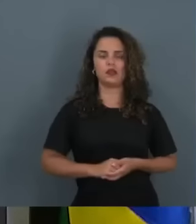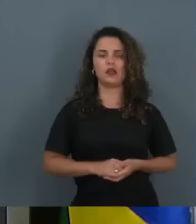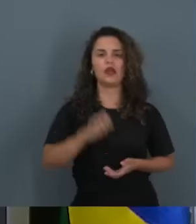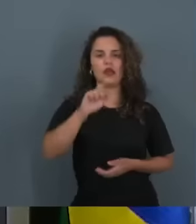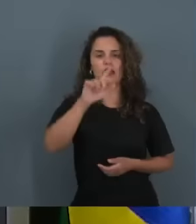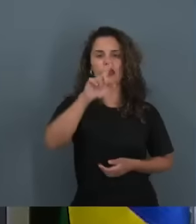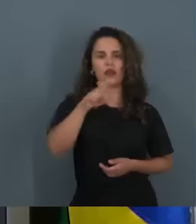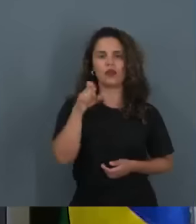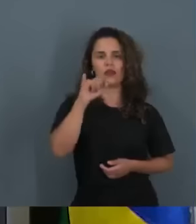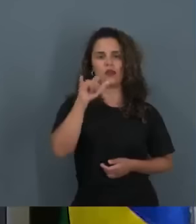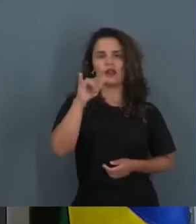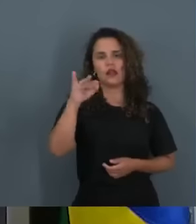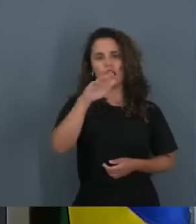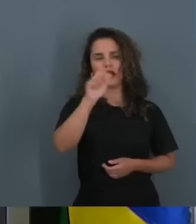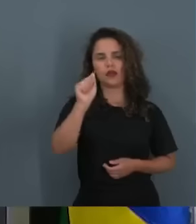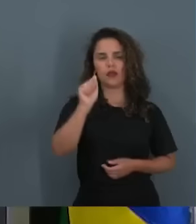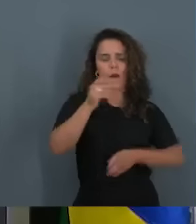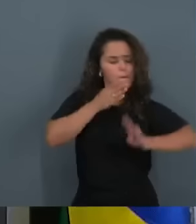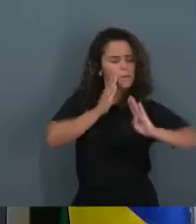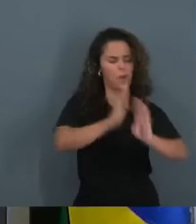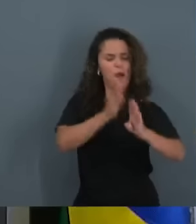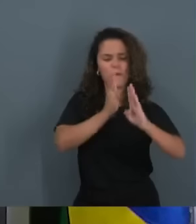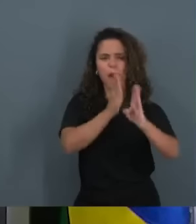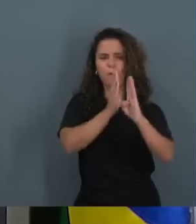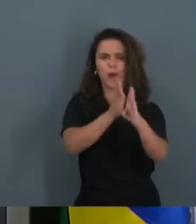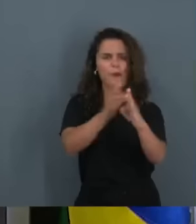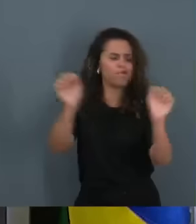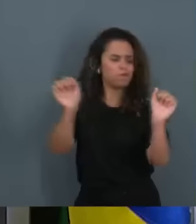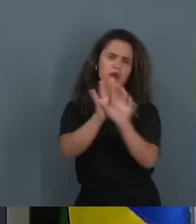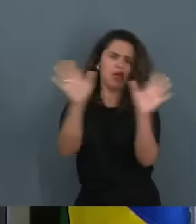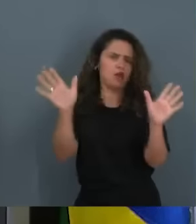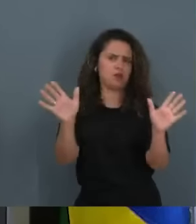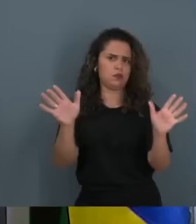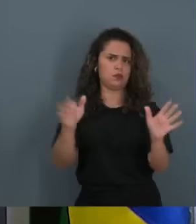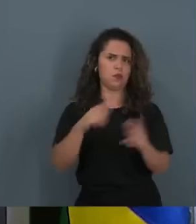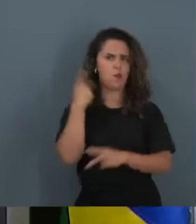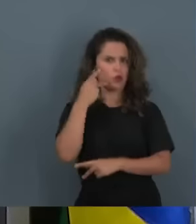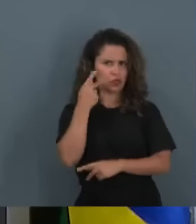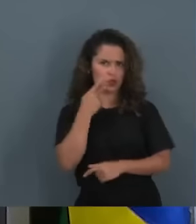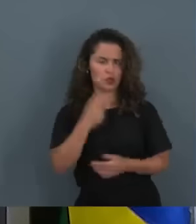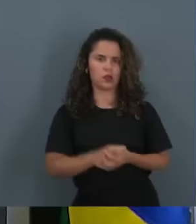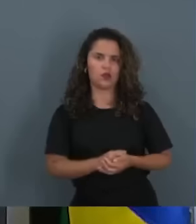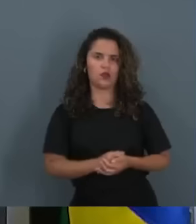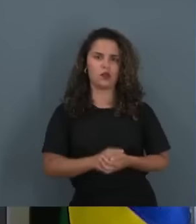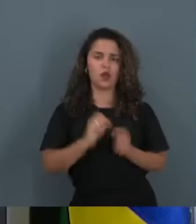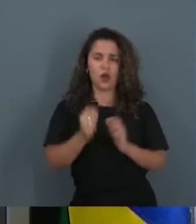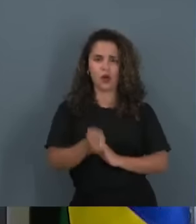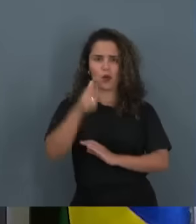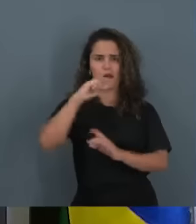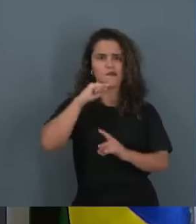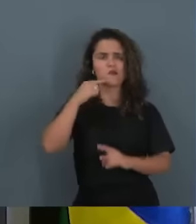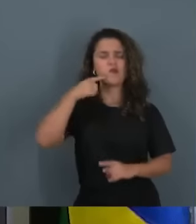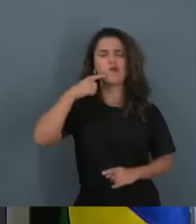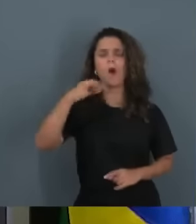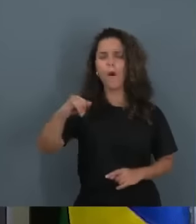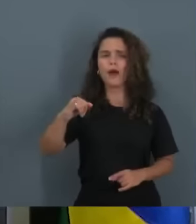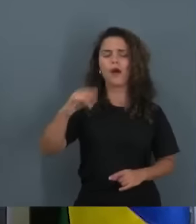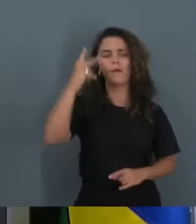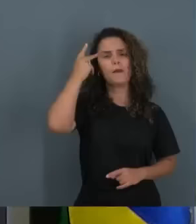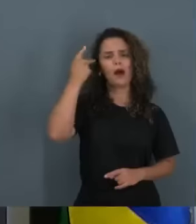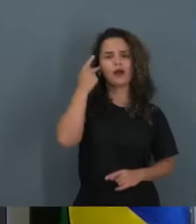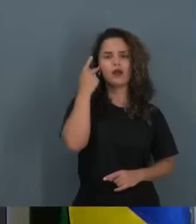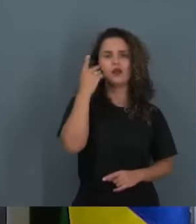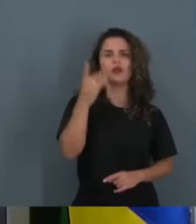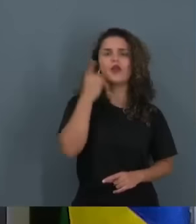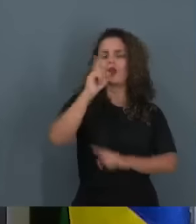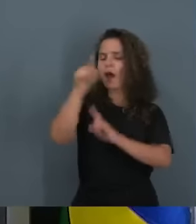foi perseguida, clássica perseguida política, quase 1 milhão de votos dos paulistas, deputada